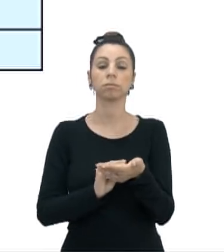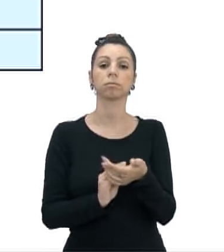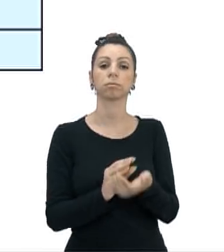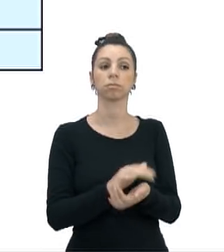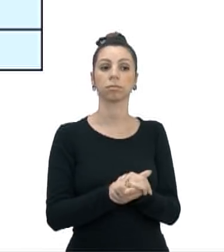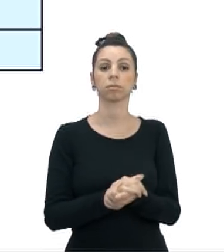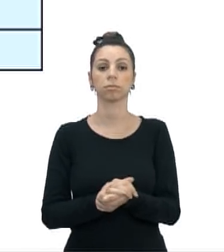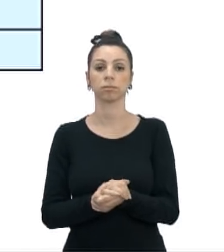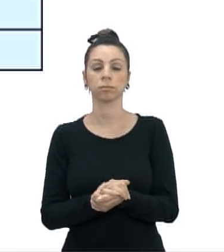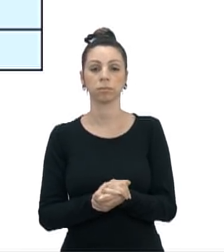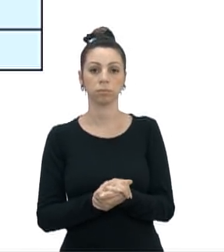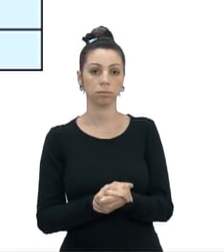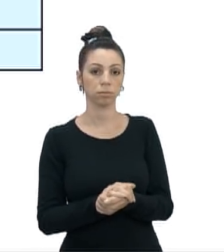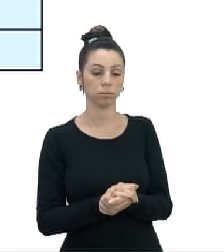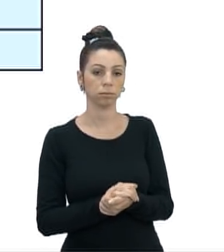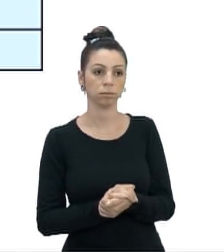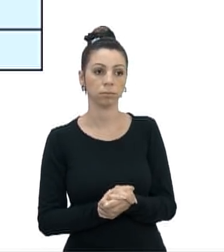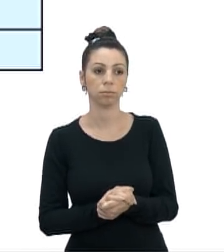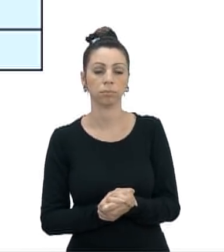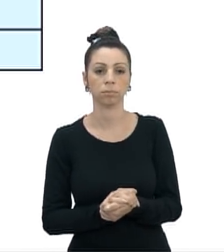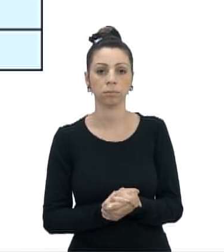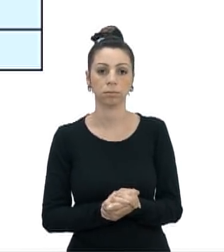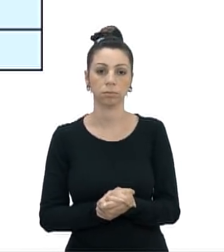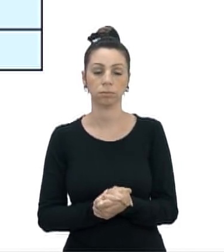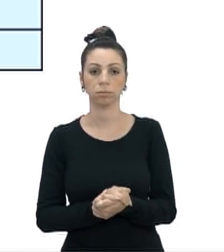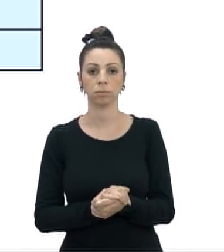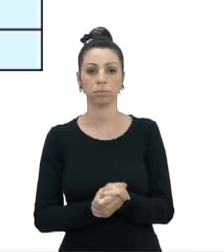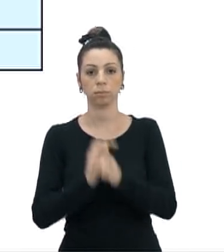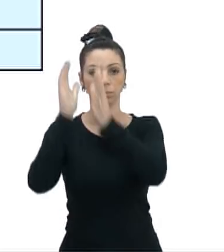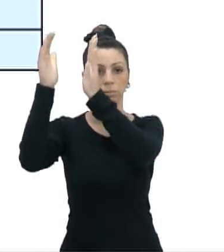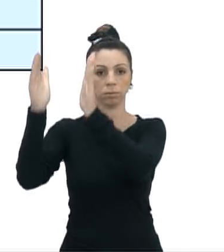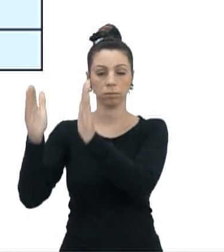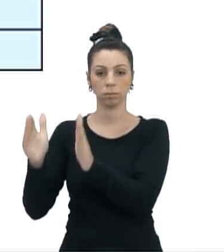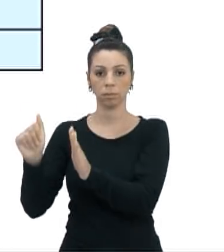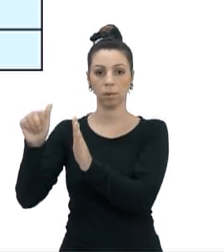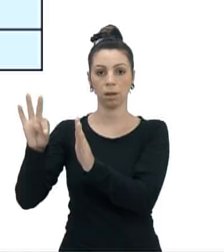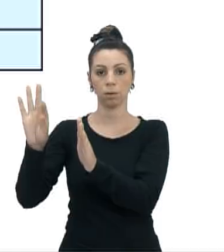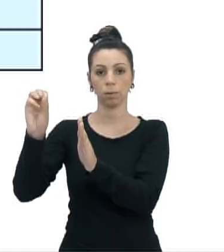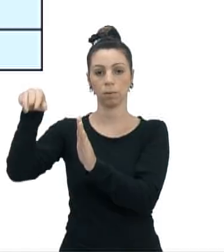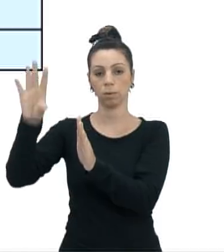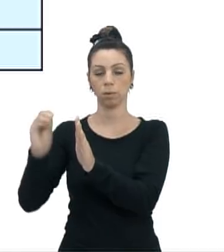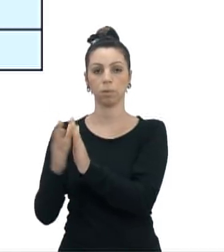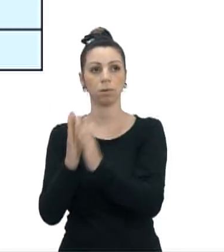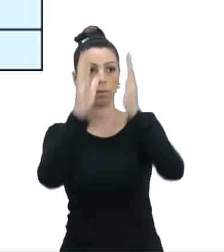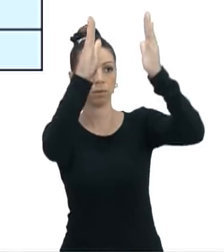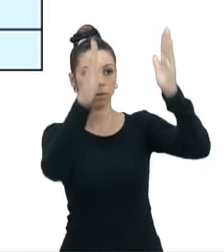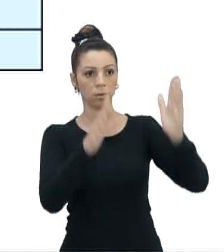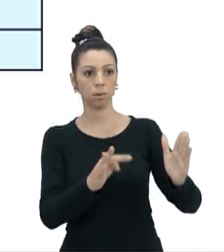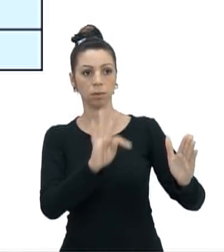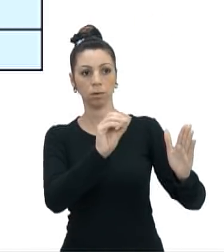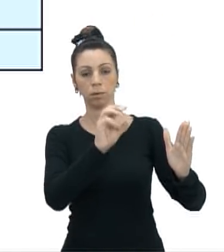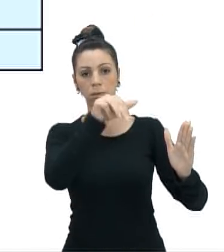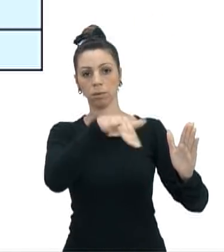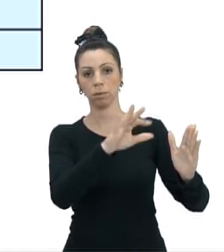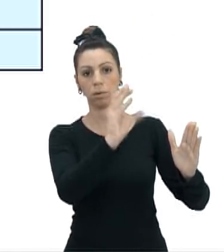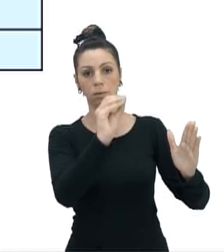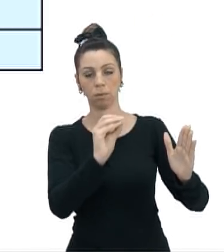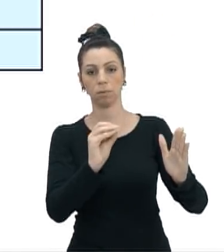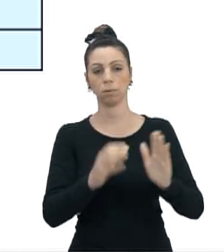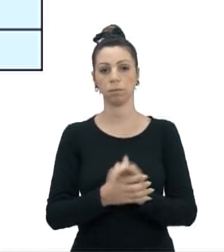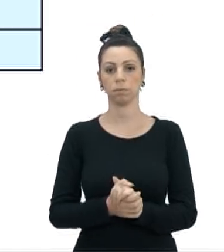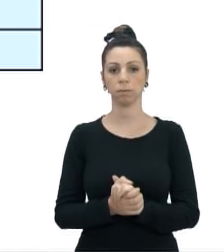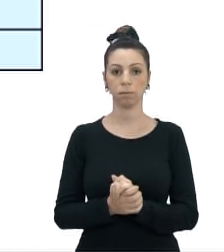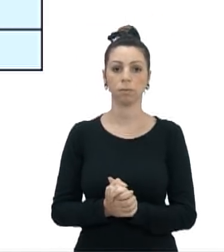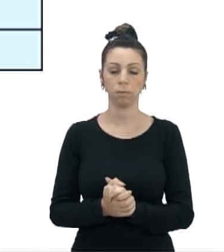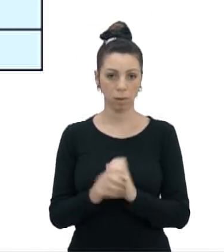aparecer. Olha só a listinha. Desse lado, os átonos e desse lado, os tônicos. Tudo